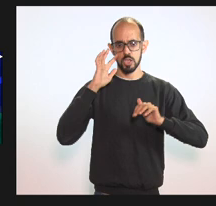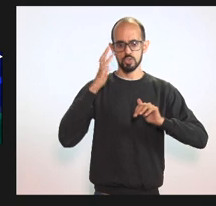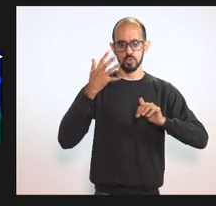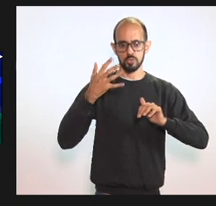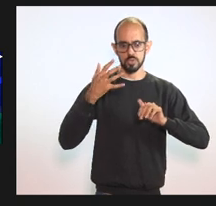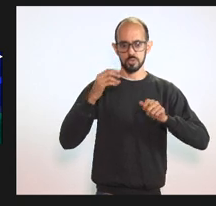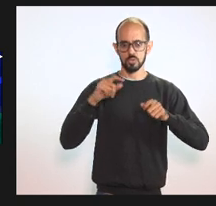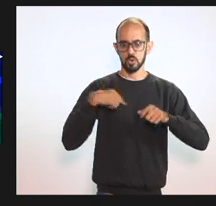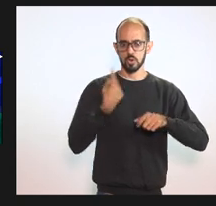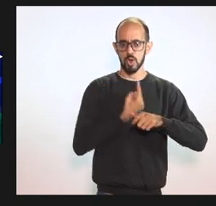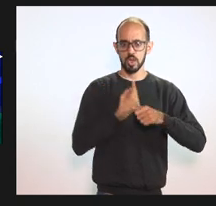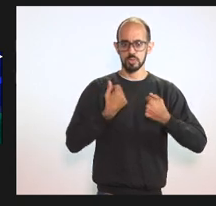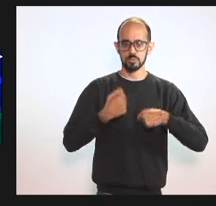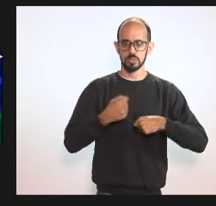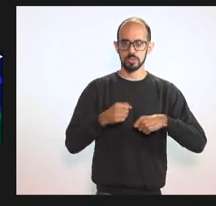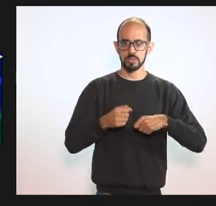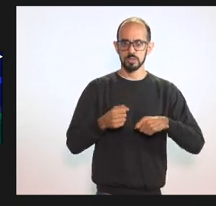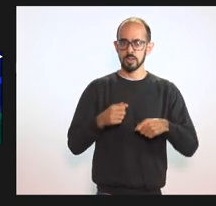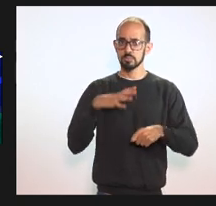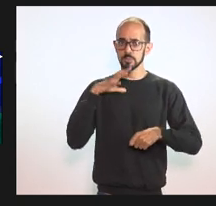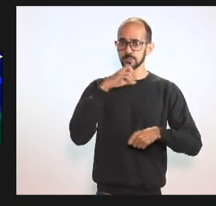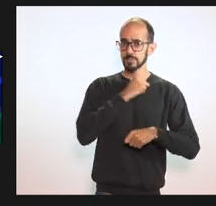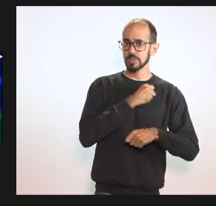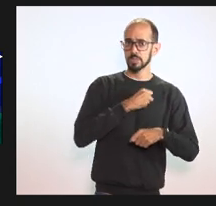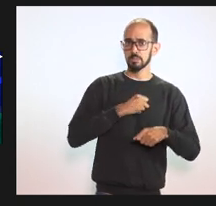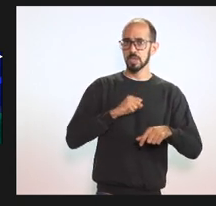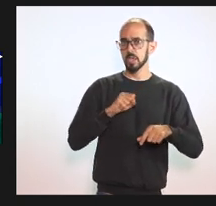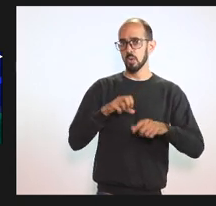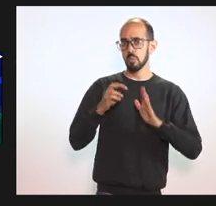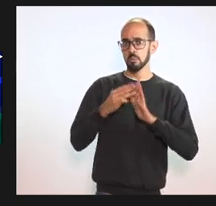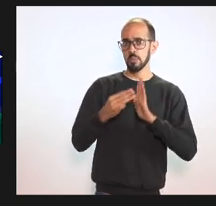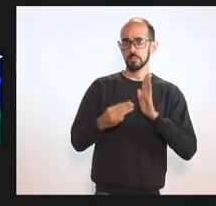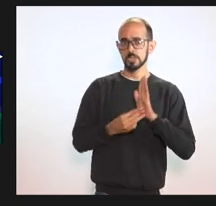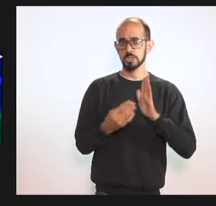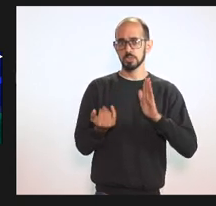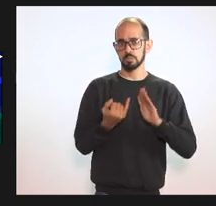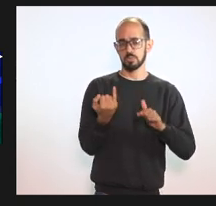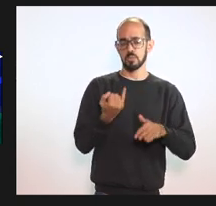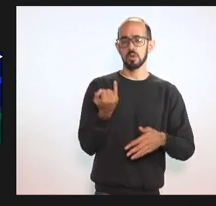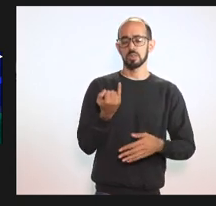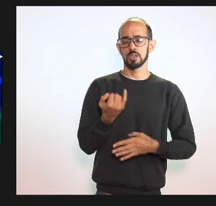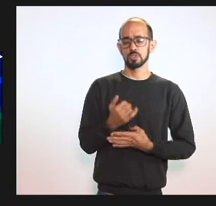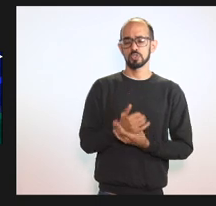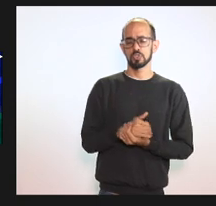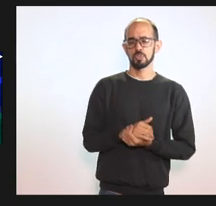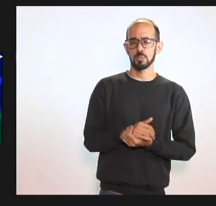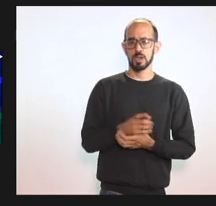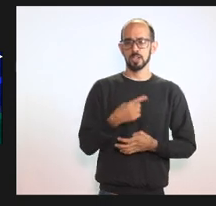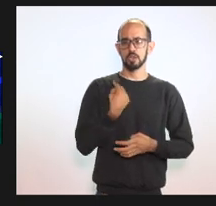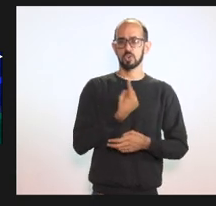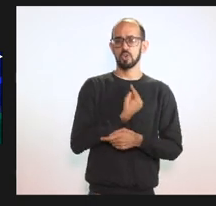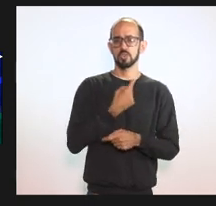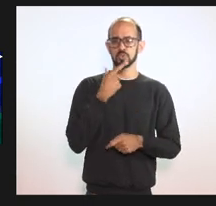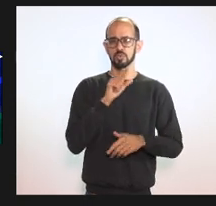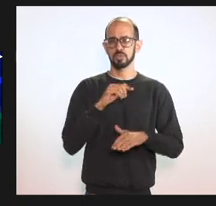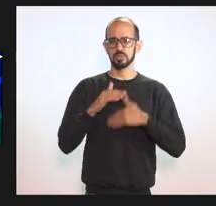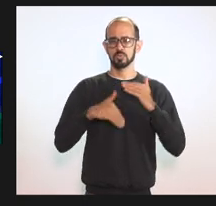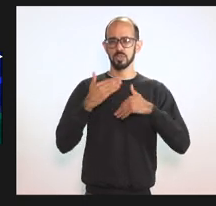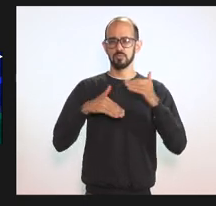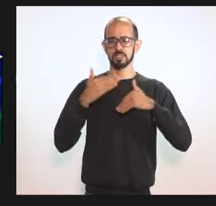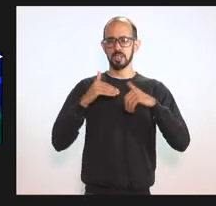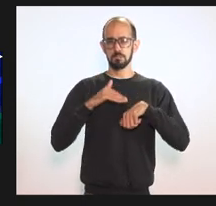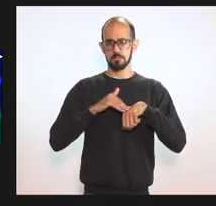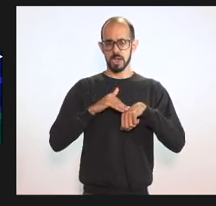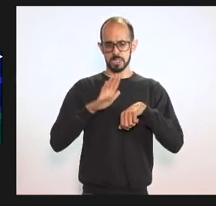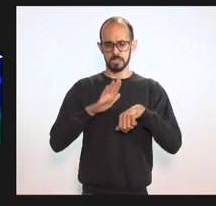servir tem que precisa ser vista como uma medida importante né para que a gente avance muito